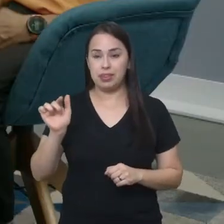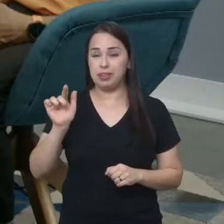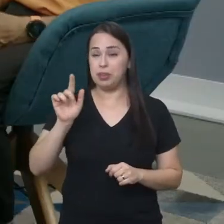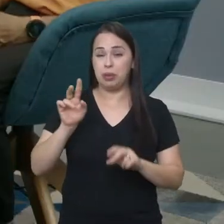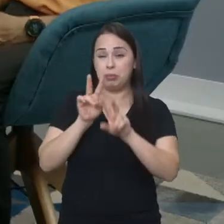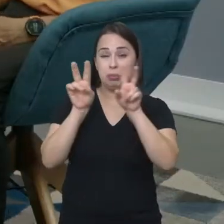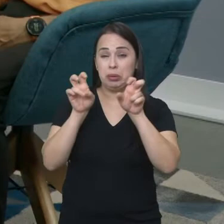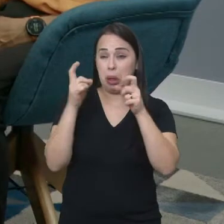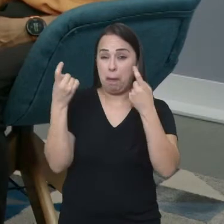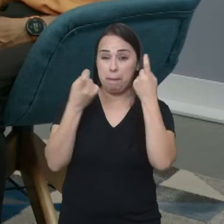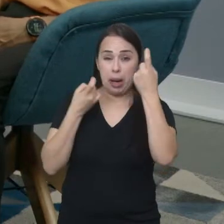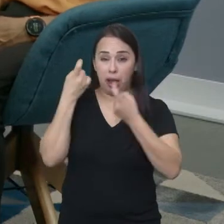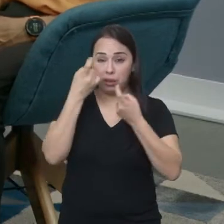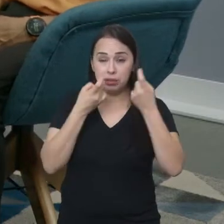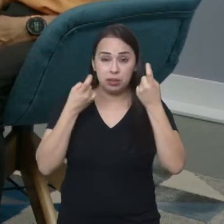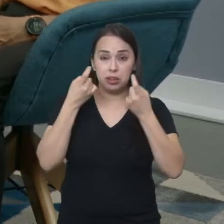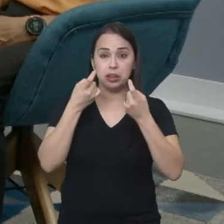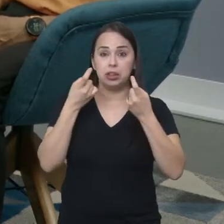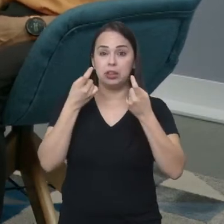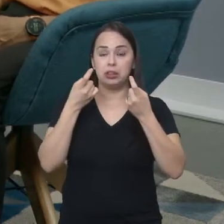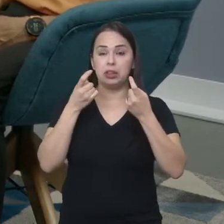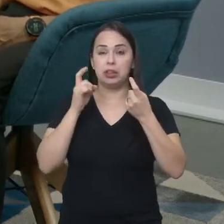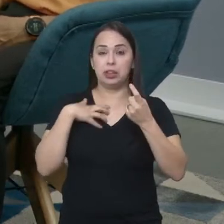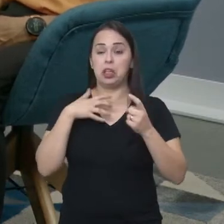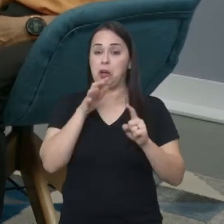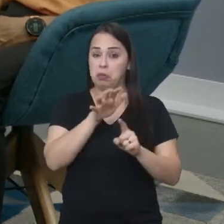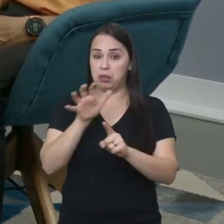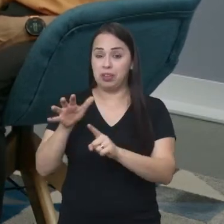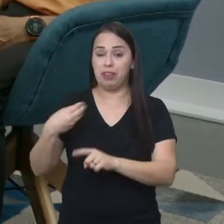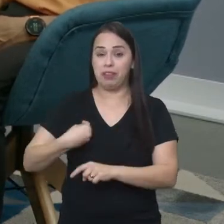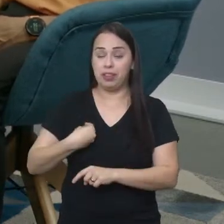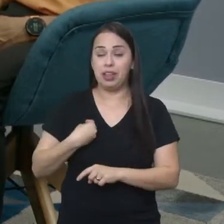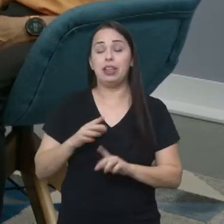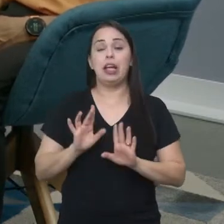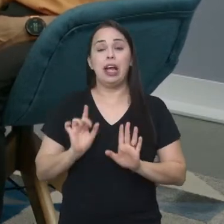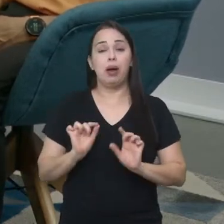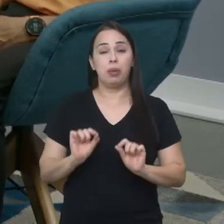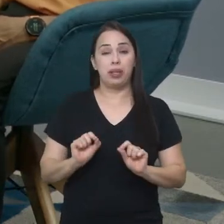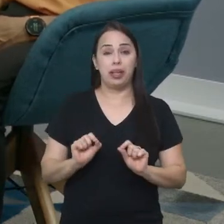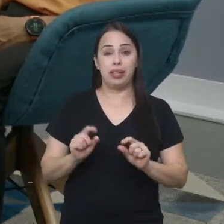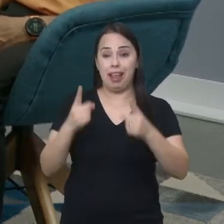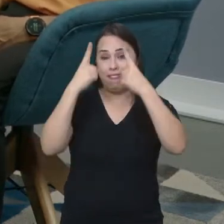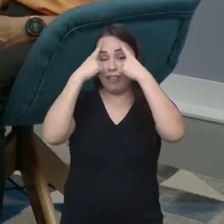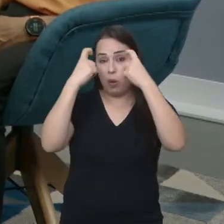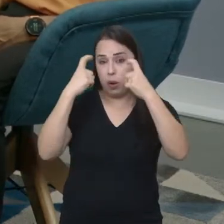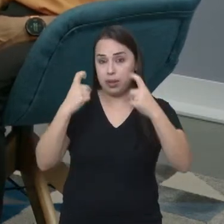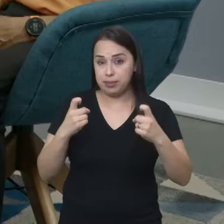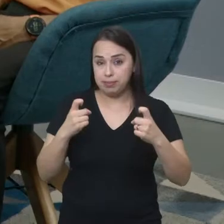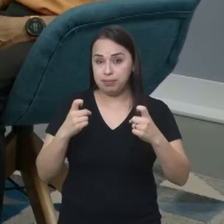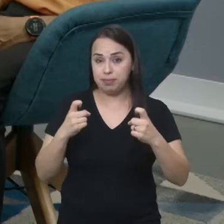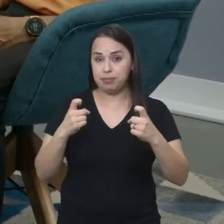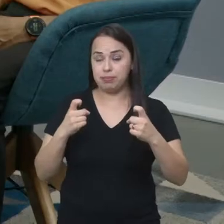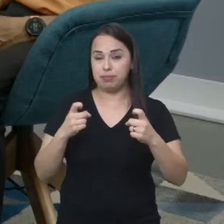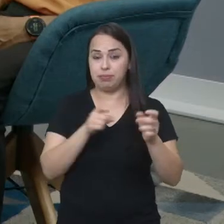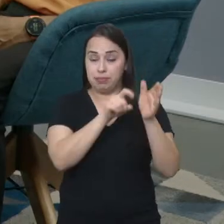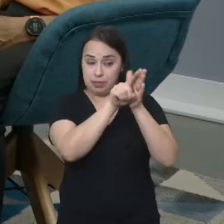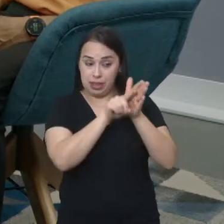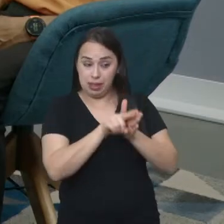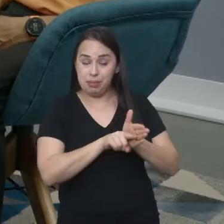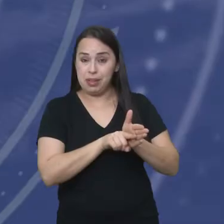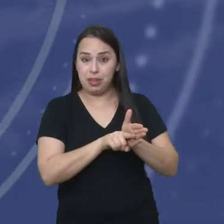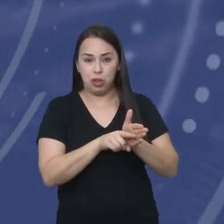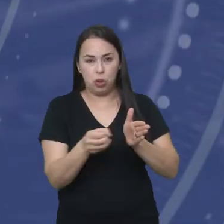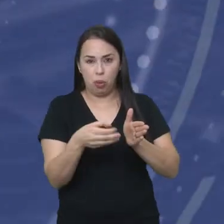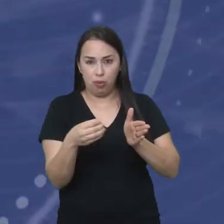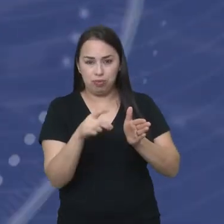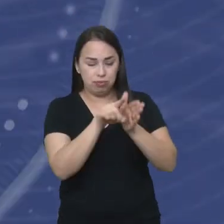em massa as nossas crianças e adolescentes é a questão da violência. Saiu um dado recente também apontando, eu vou até pedir